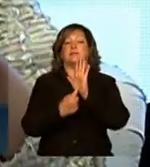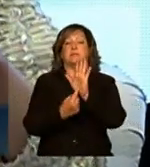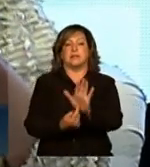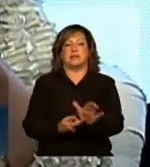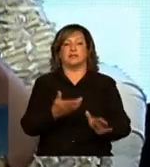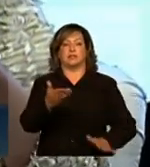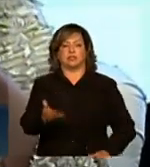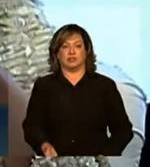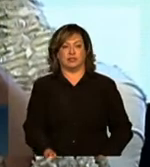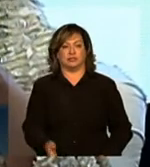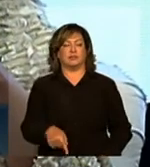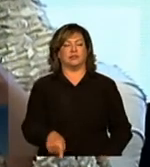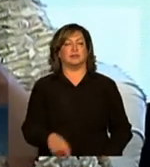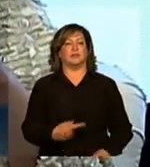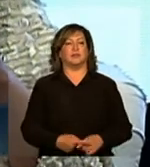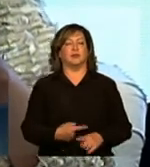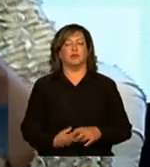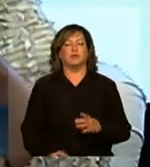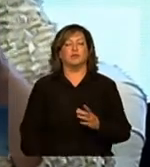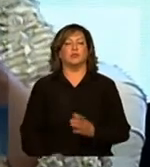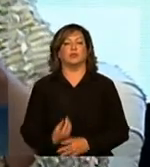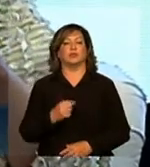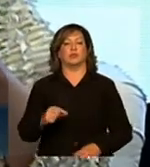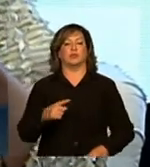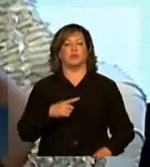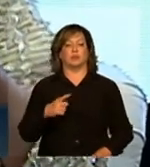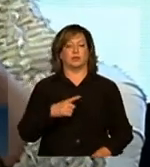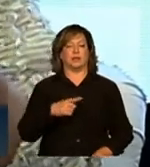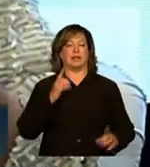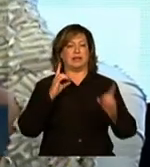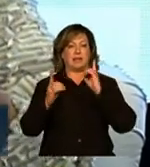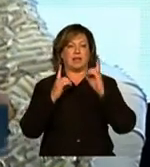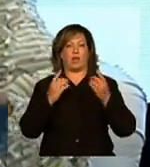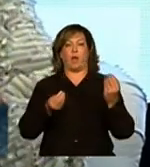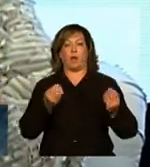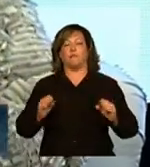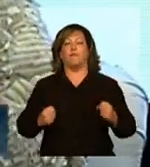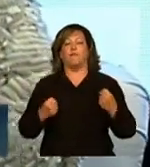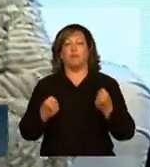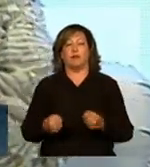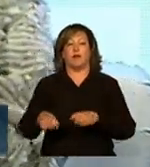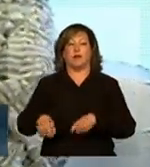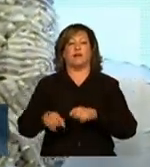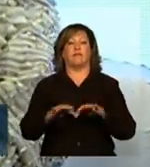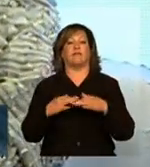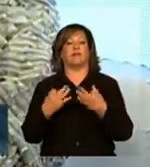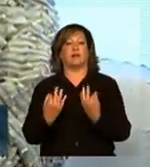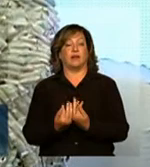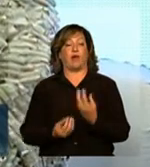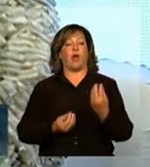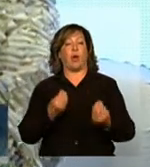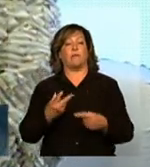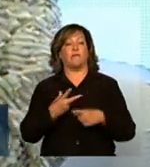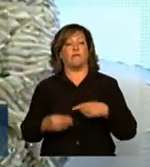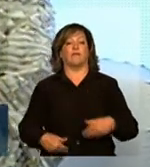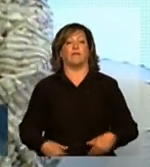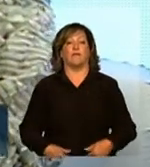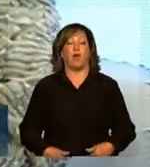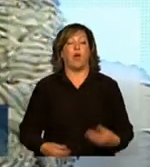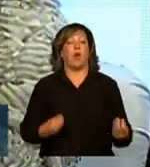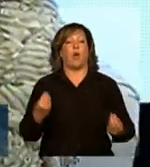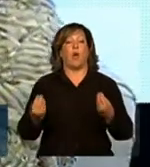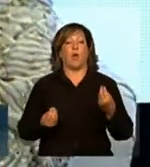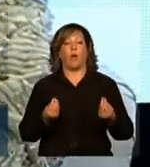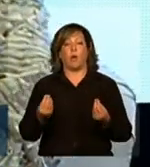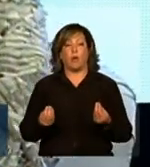Ele surge, de fato, no bojo dos debates de como fortalecer a agricultura familiar, como superar a fome, como